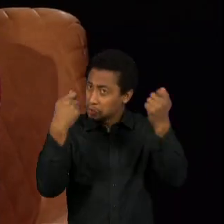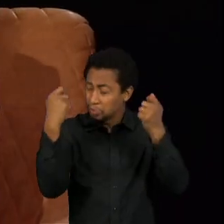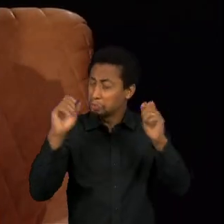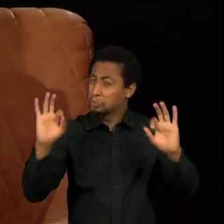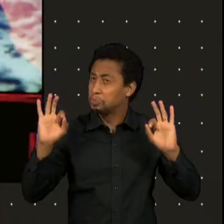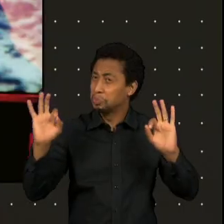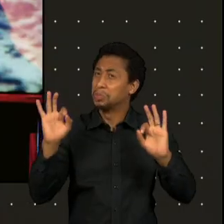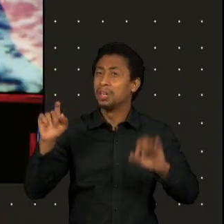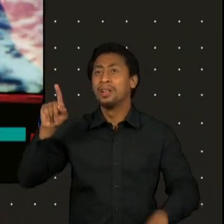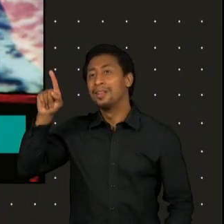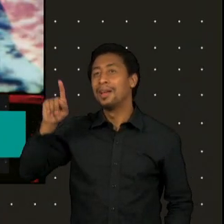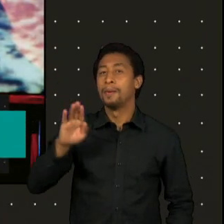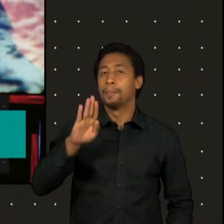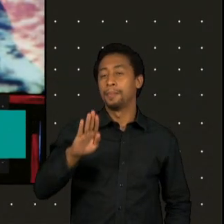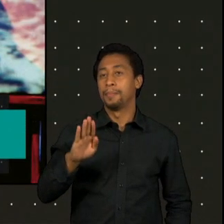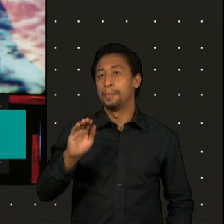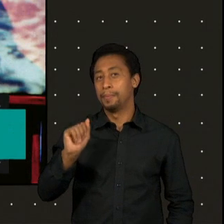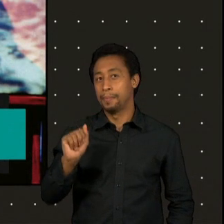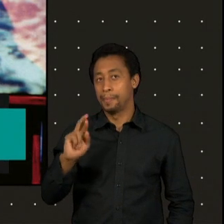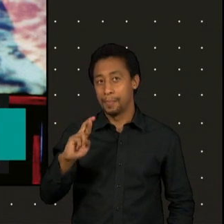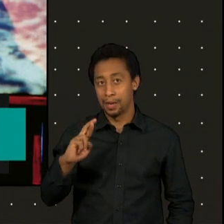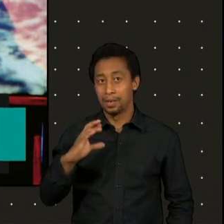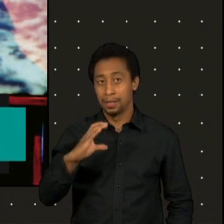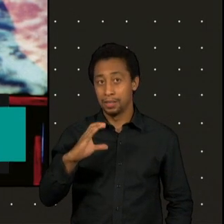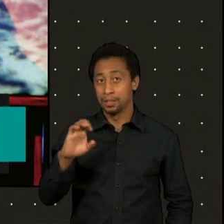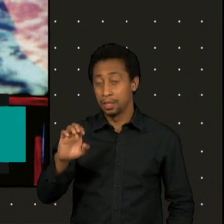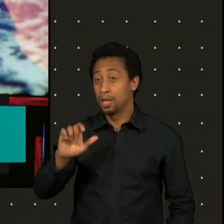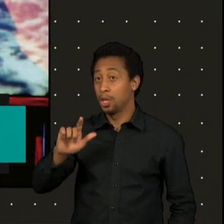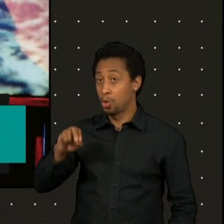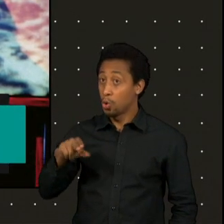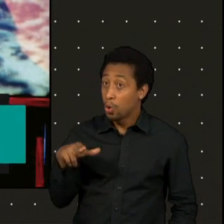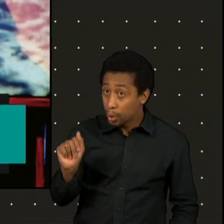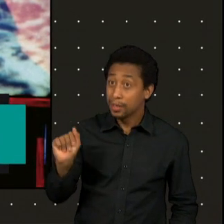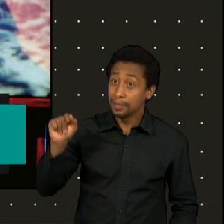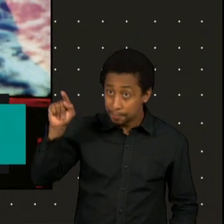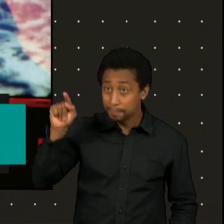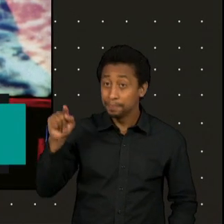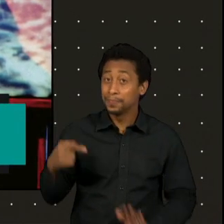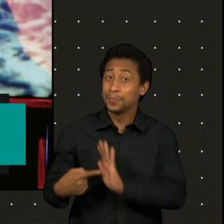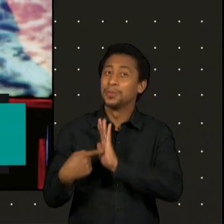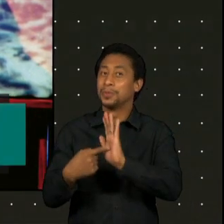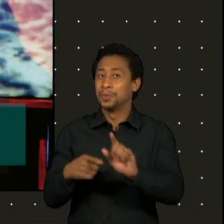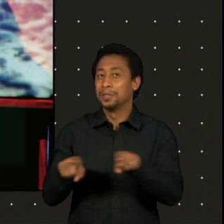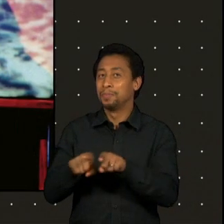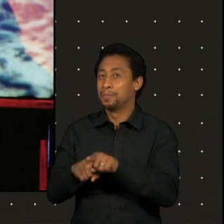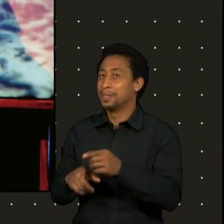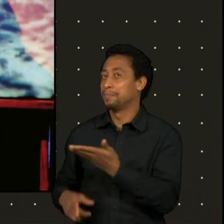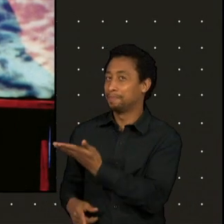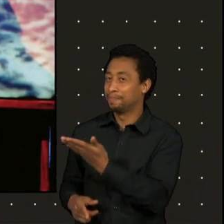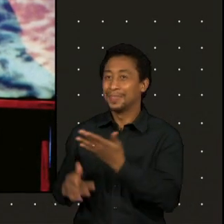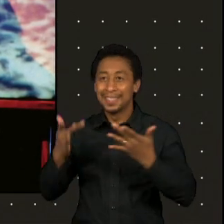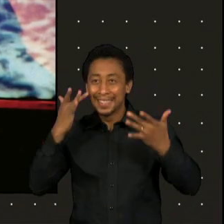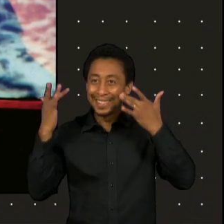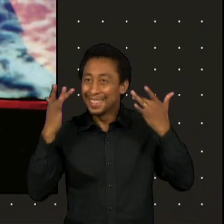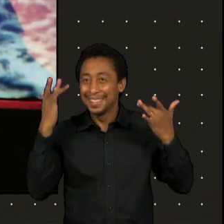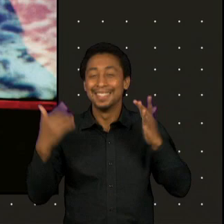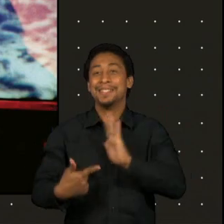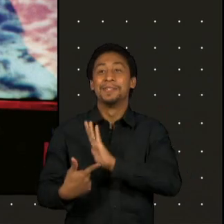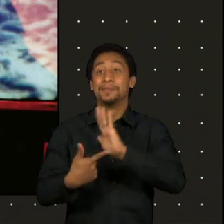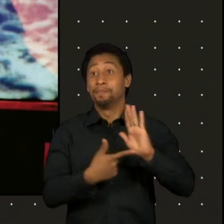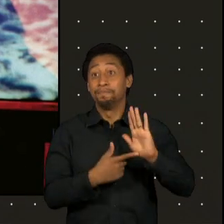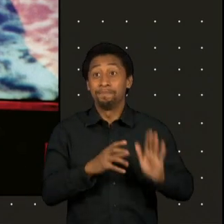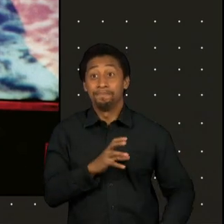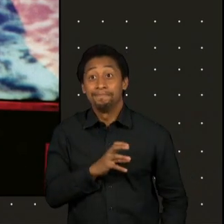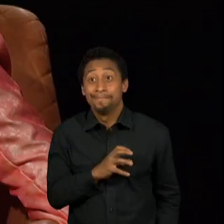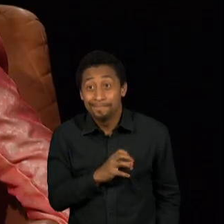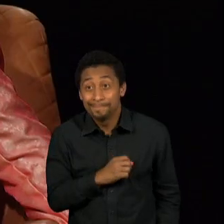Barcelona. Teve uma peça da Marguerite Duras, a qual eu amo muito